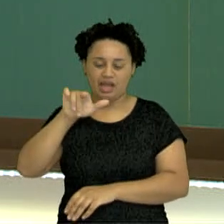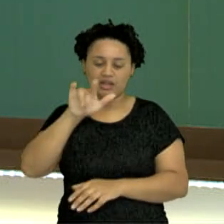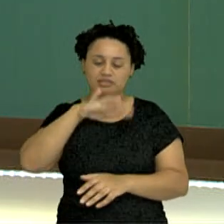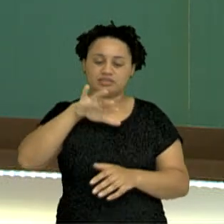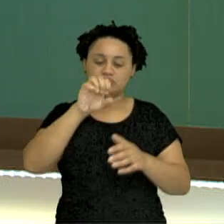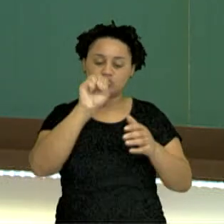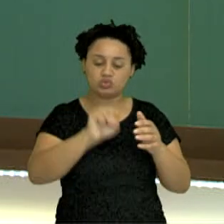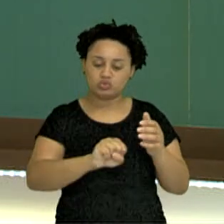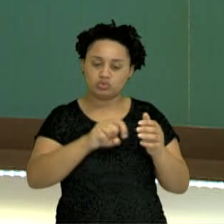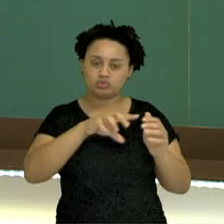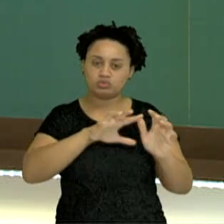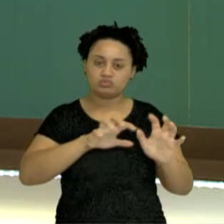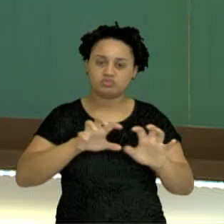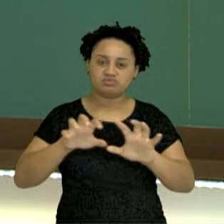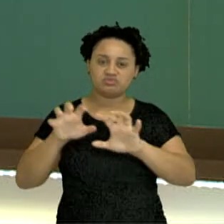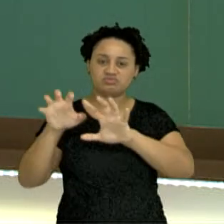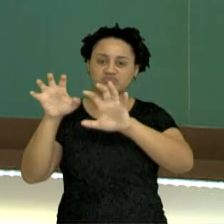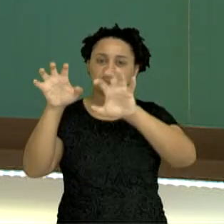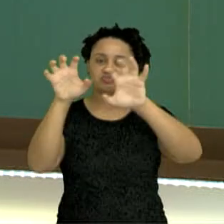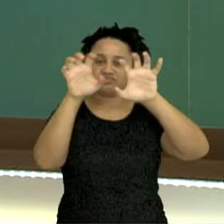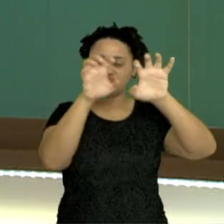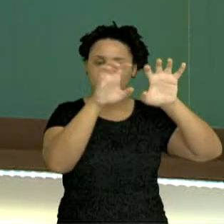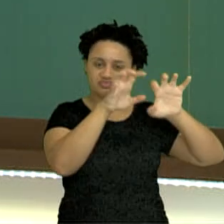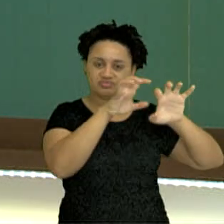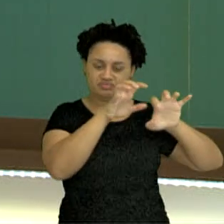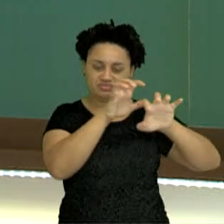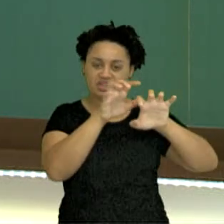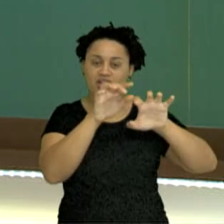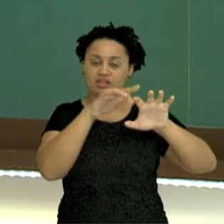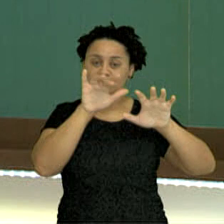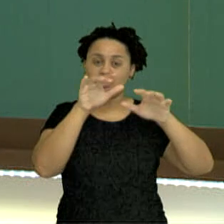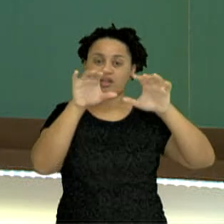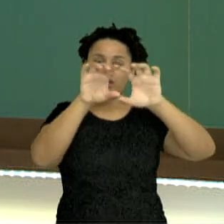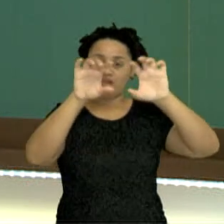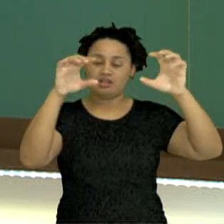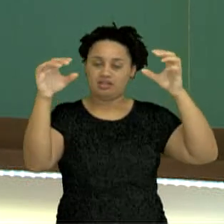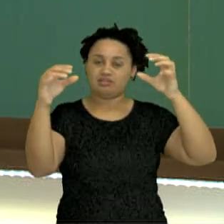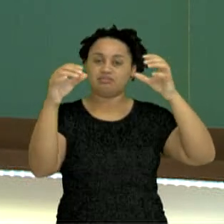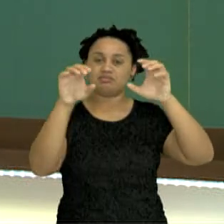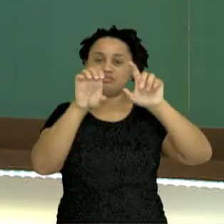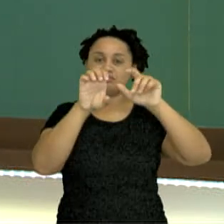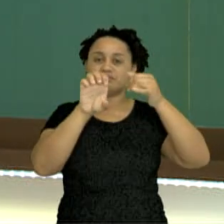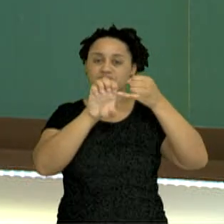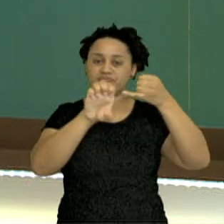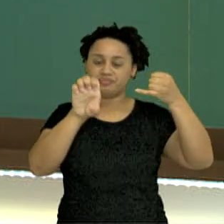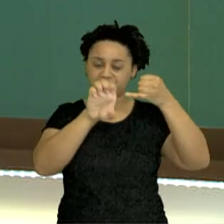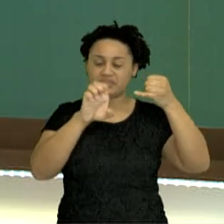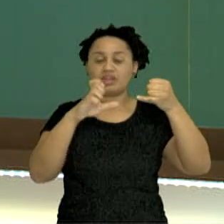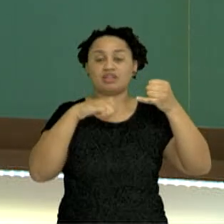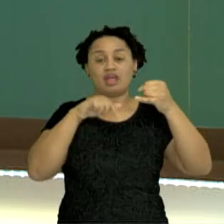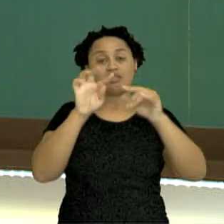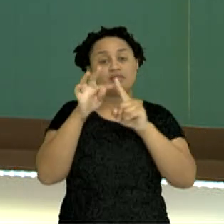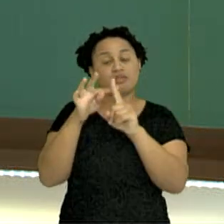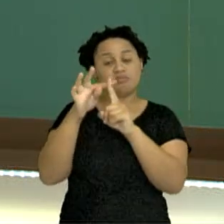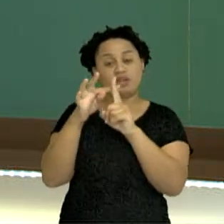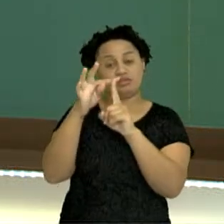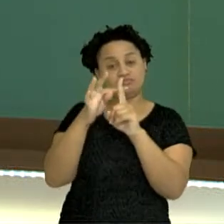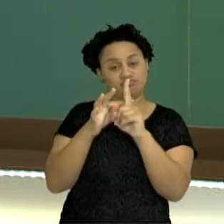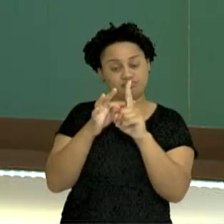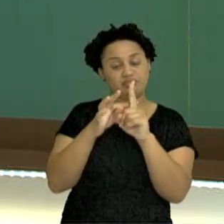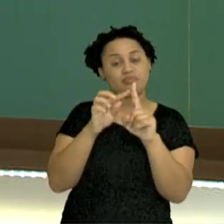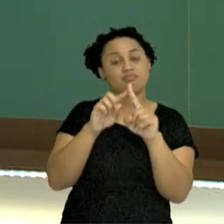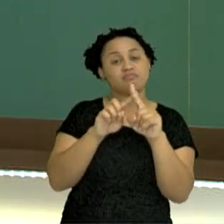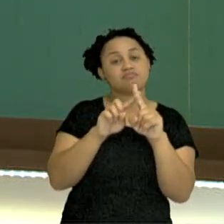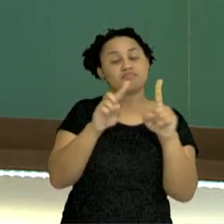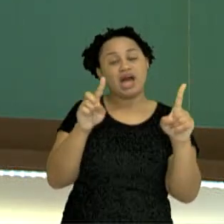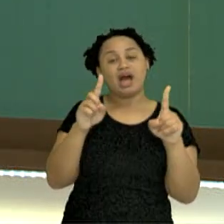Sul, se movimentando pela atmosfera em direção à linha do Equador, ela vai trazer temperaturas bastante baixas.